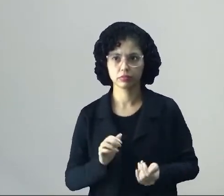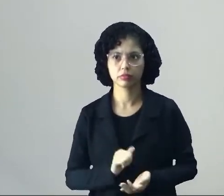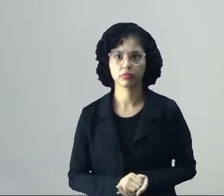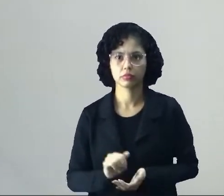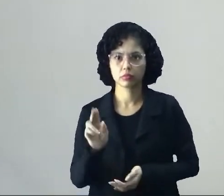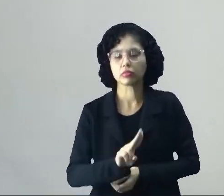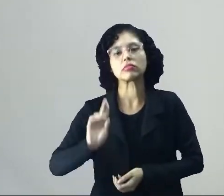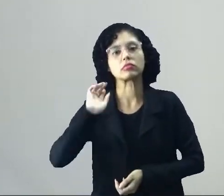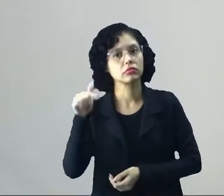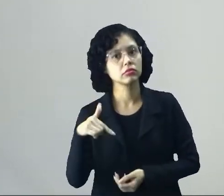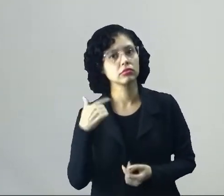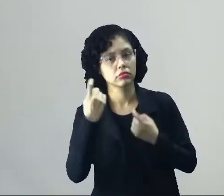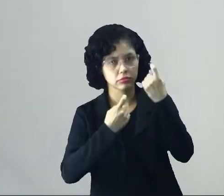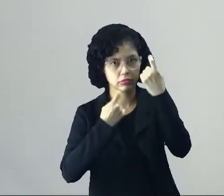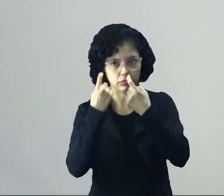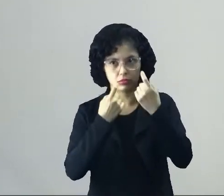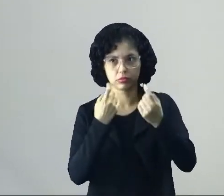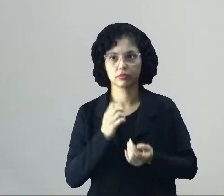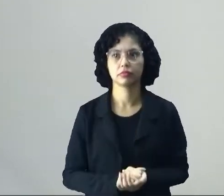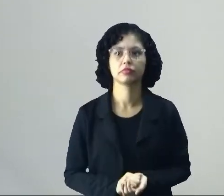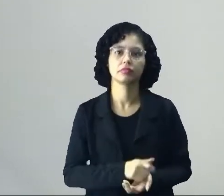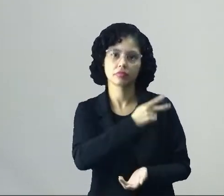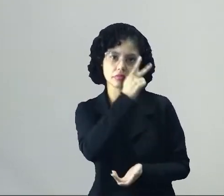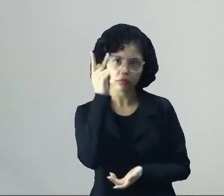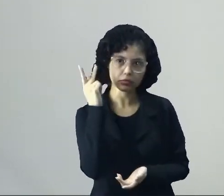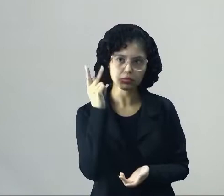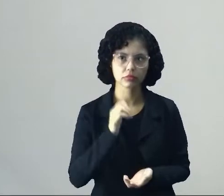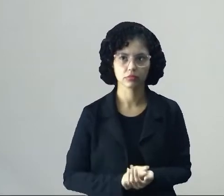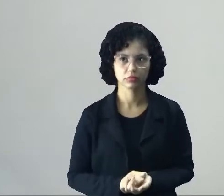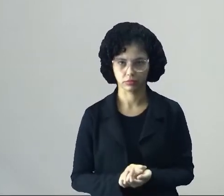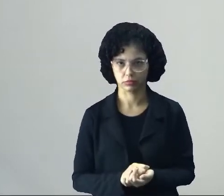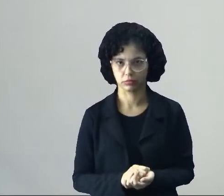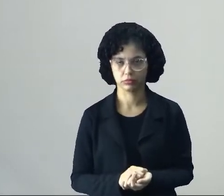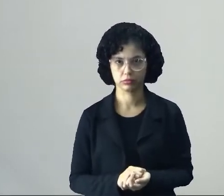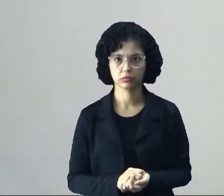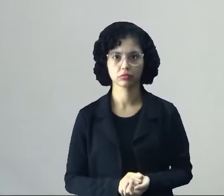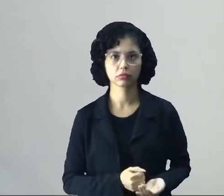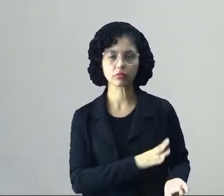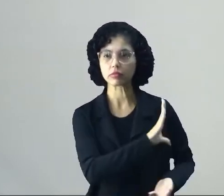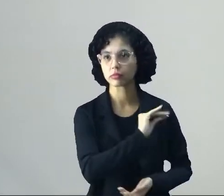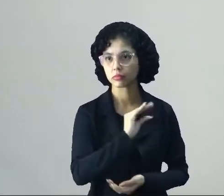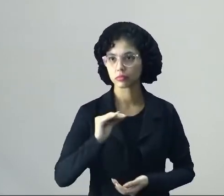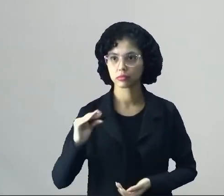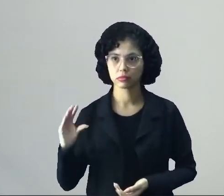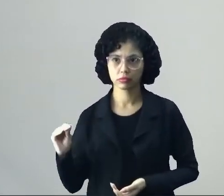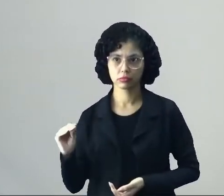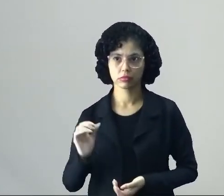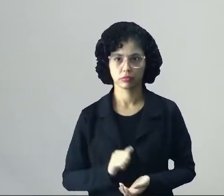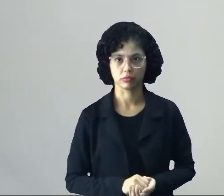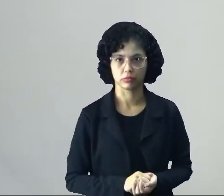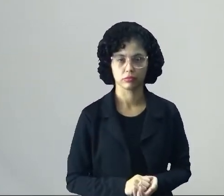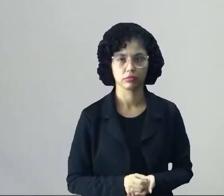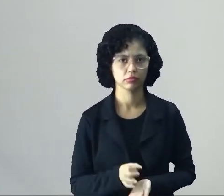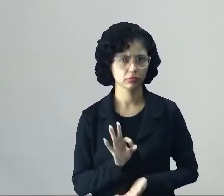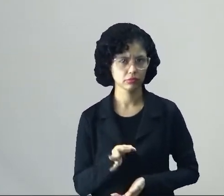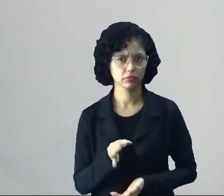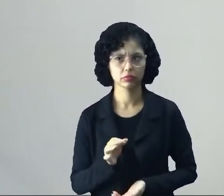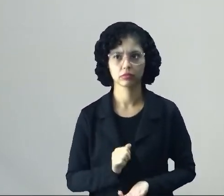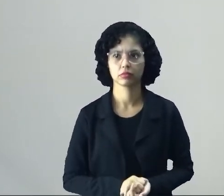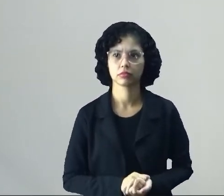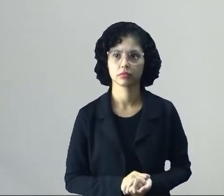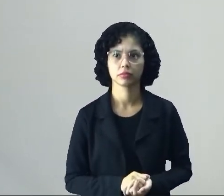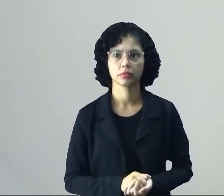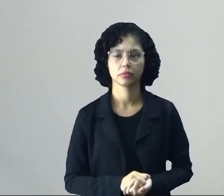utilizar outra expressão, né? Pessoas, né? Adolescentes, enfim, tá certo? Vamos